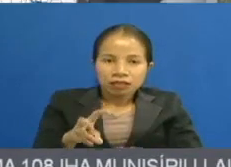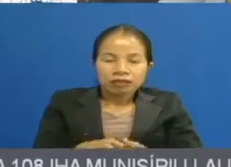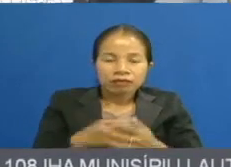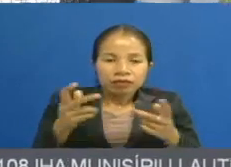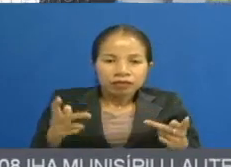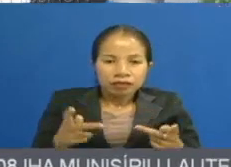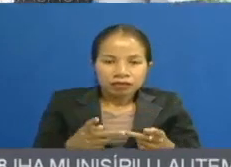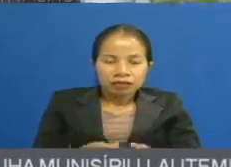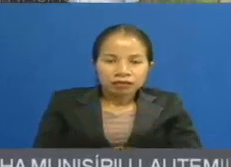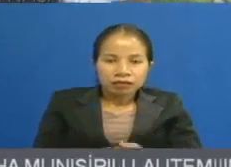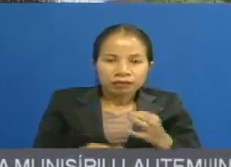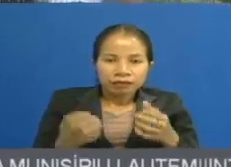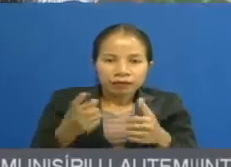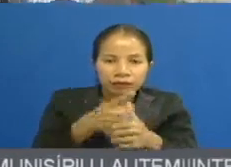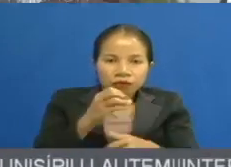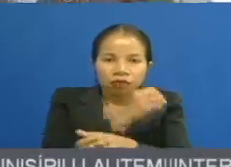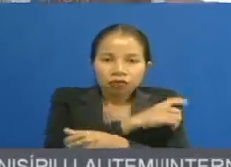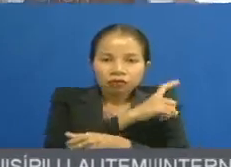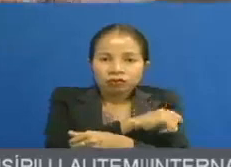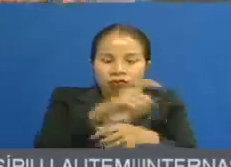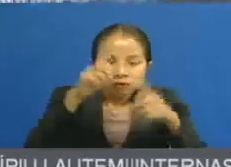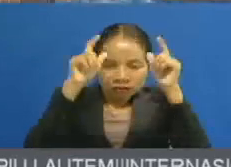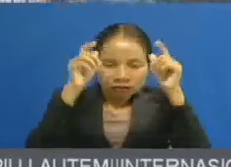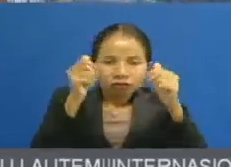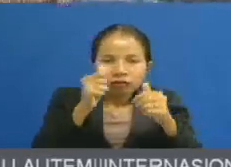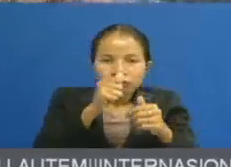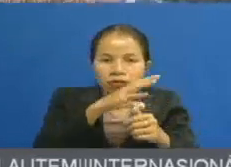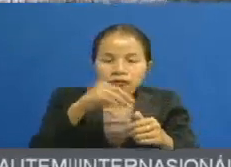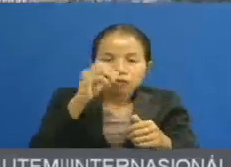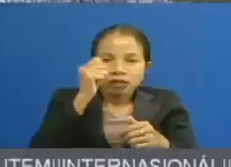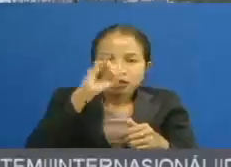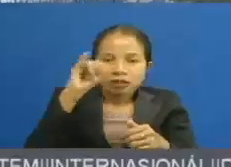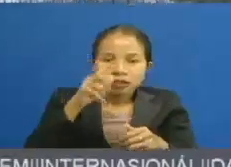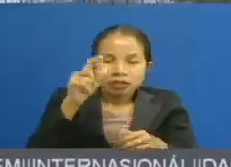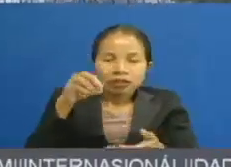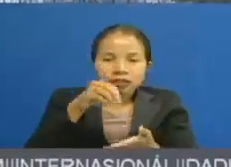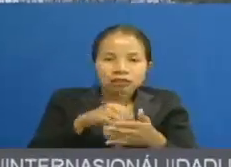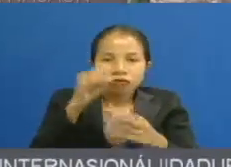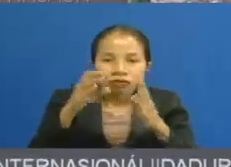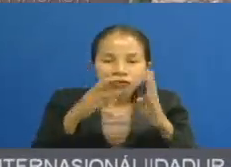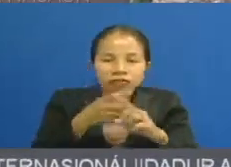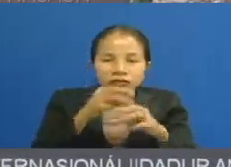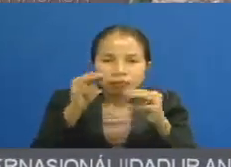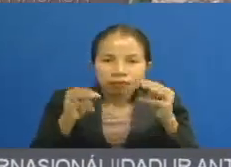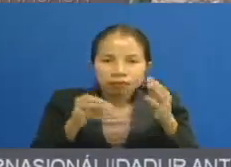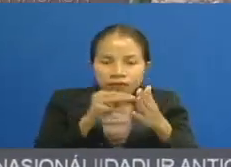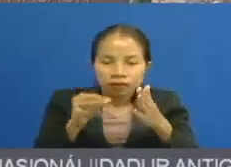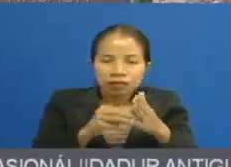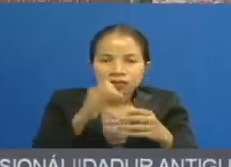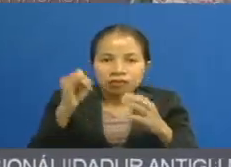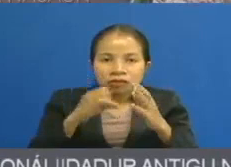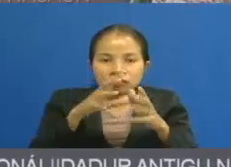ambiente. Entretanto, antes ne Oxfam Timor-Leste, no AGTL, coloca jornalista Rusi Media Online, jornal,